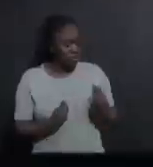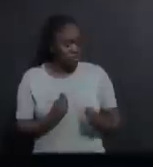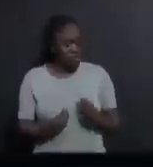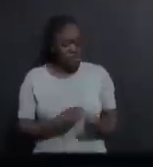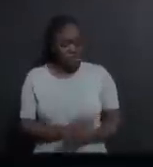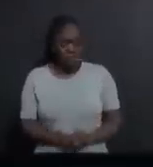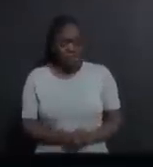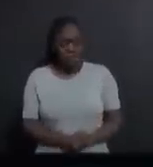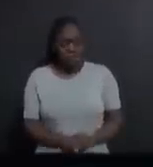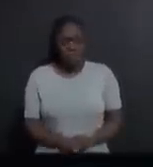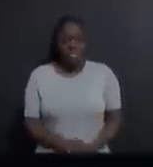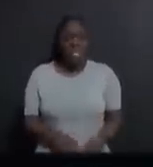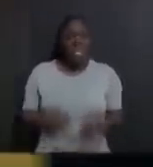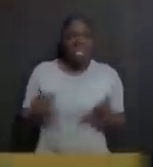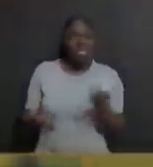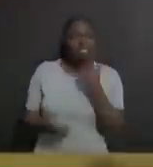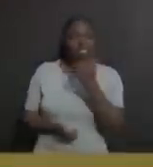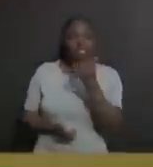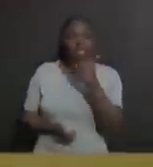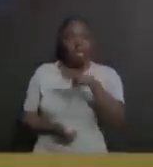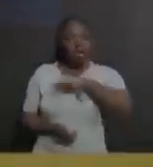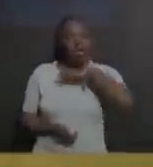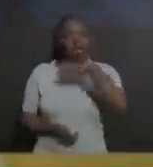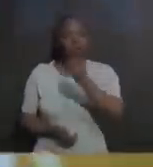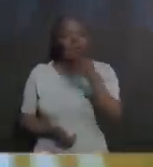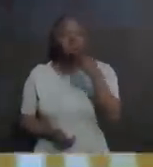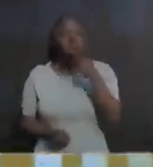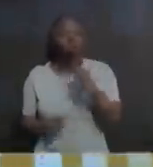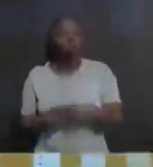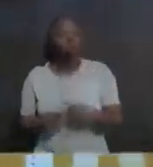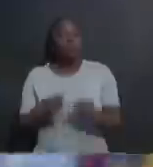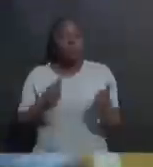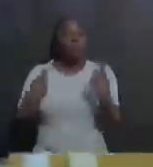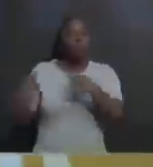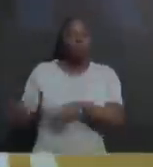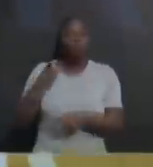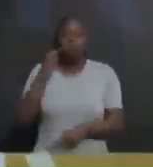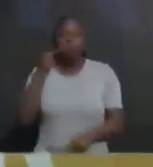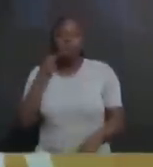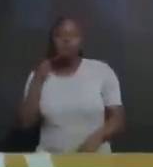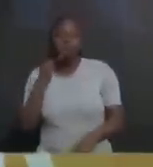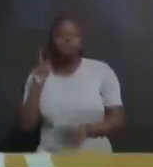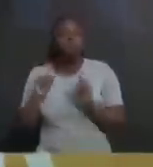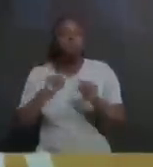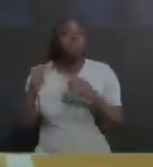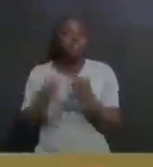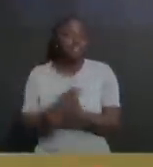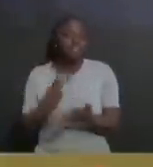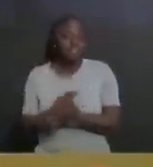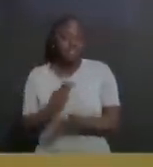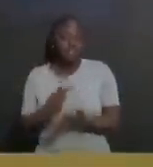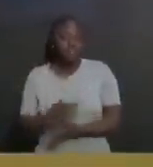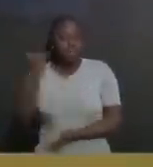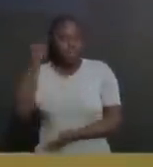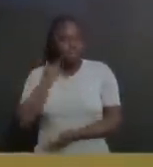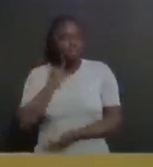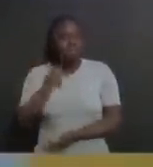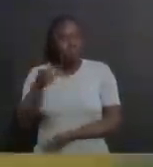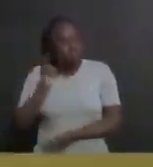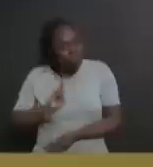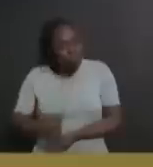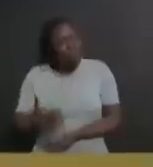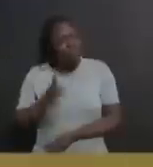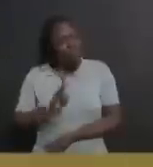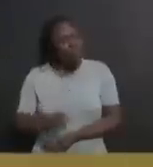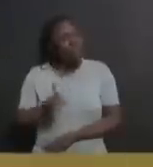Mas não tem ninguém com coragem de falar. Por quê? Porque falar contra isso é politicamente incorreto. E profeta é completamente,